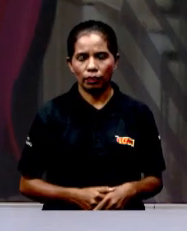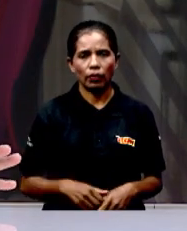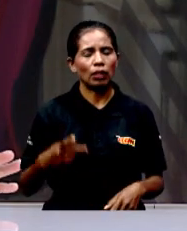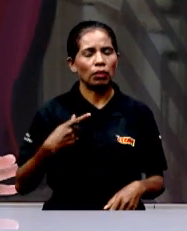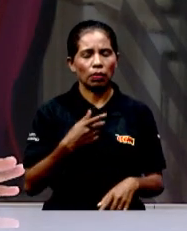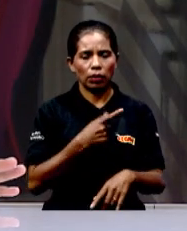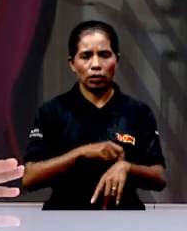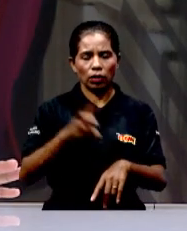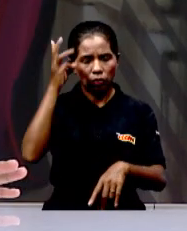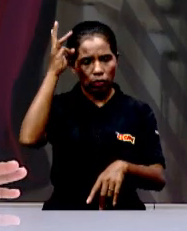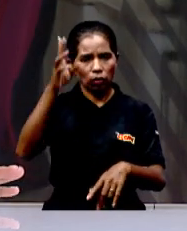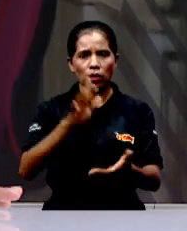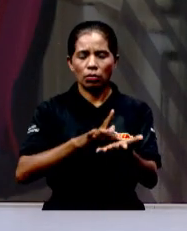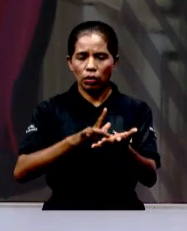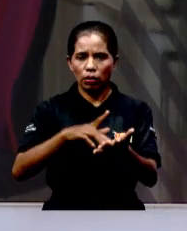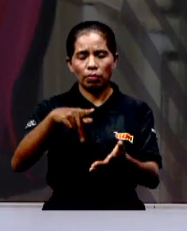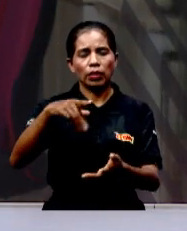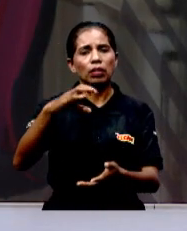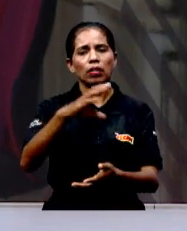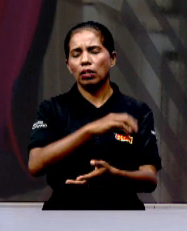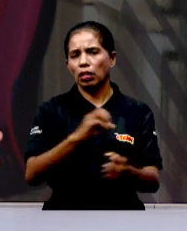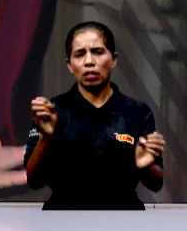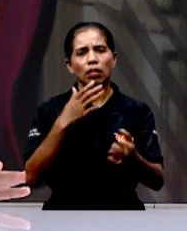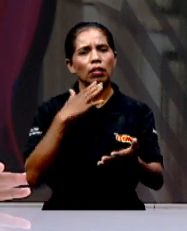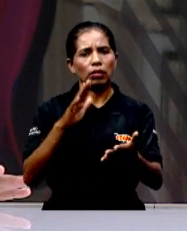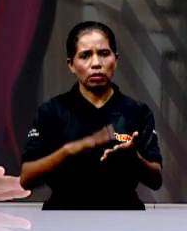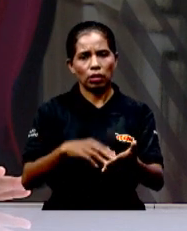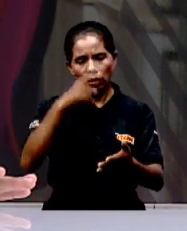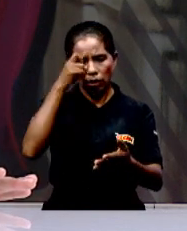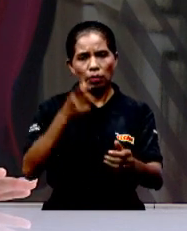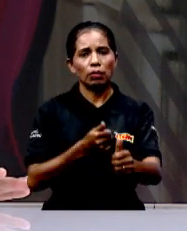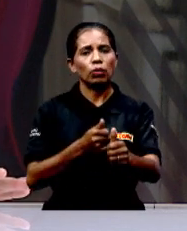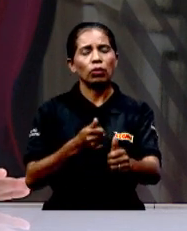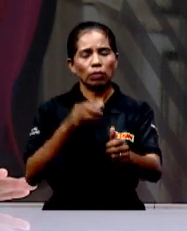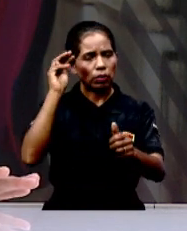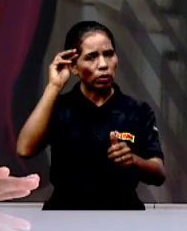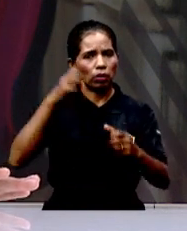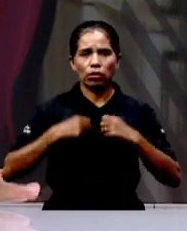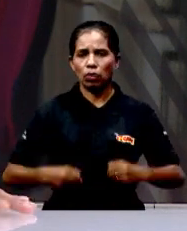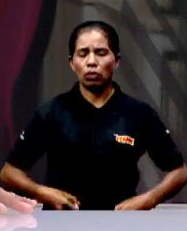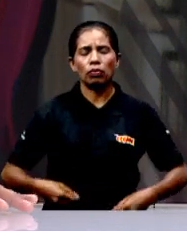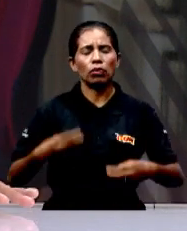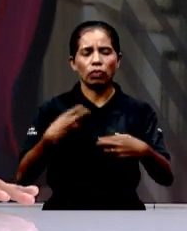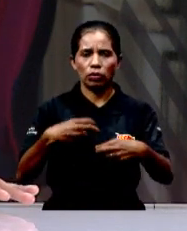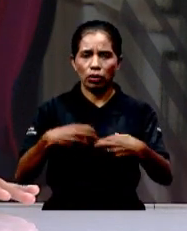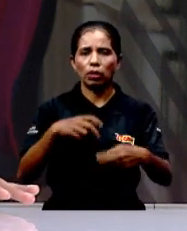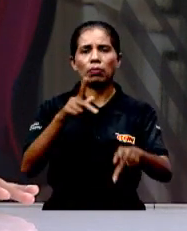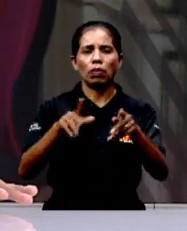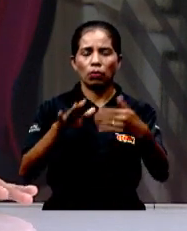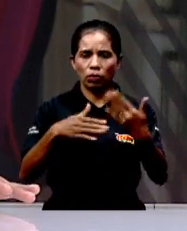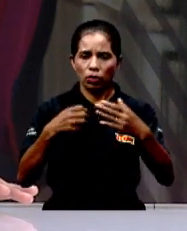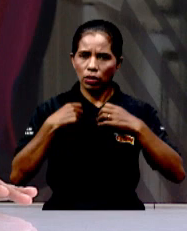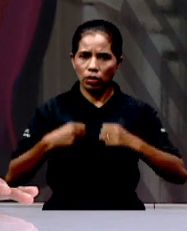Parlamento Nacional preocupa em muro que paracetamol na bela e a qualidade, também do Ministério da Saúde, pelo seu impacto para a emanência saúde.